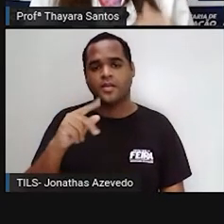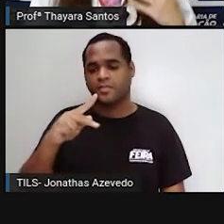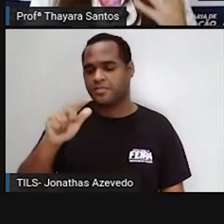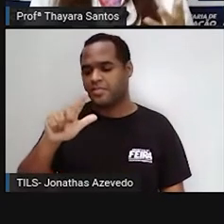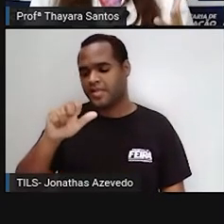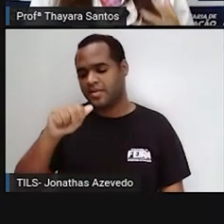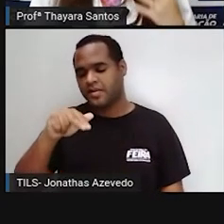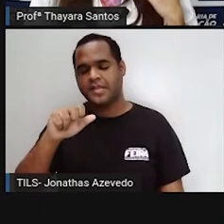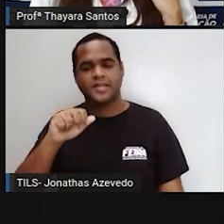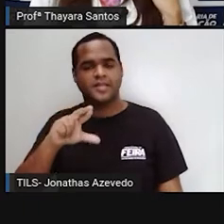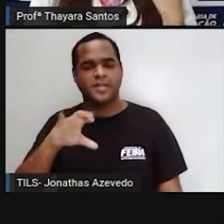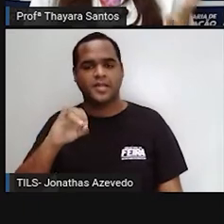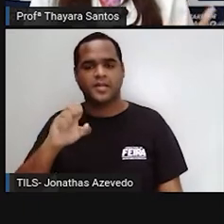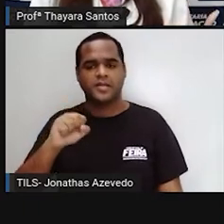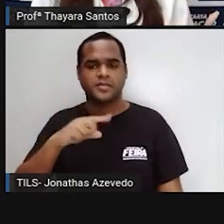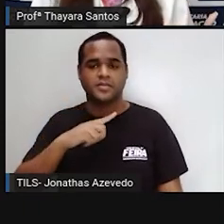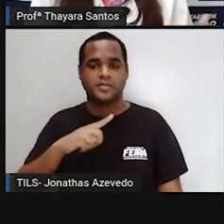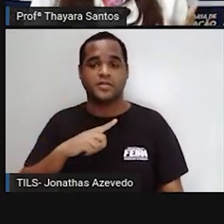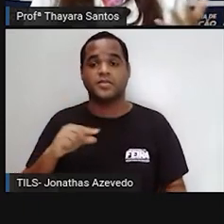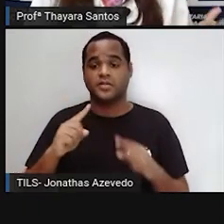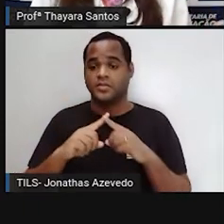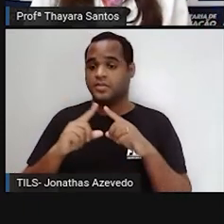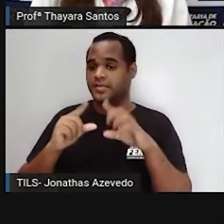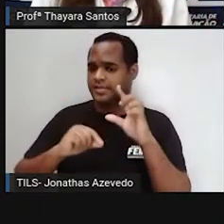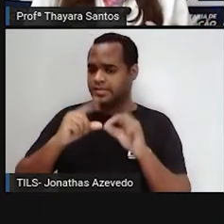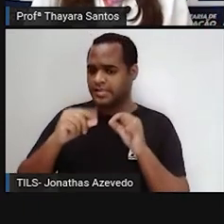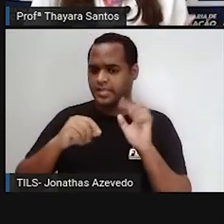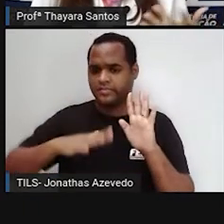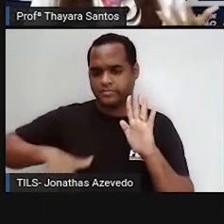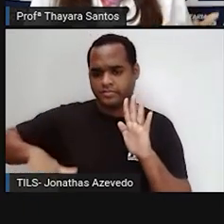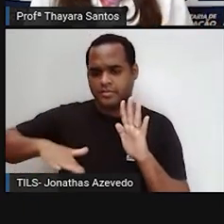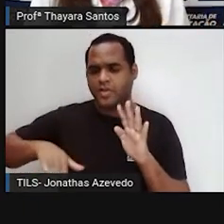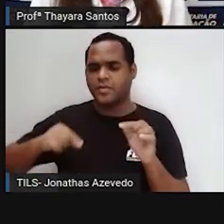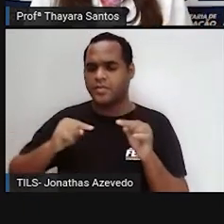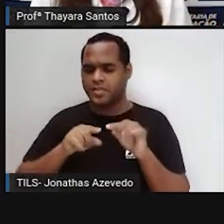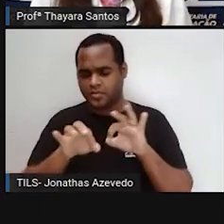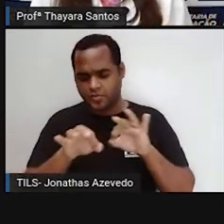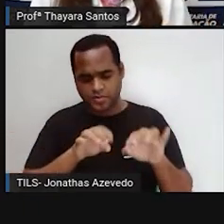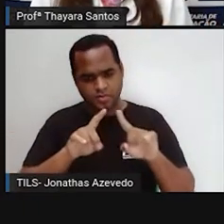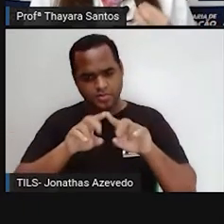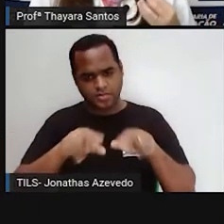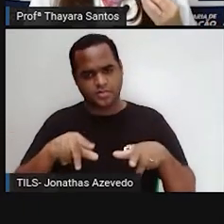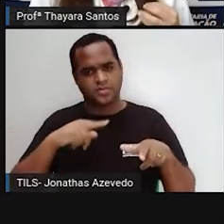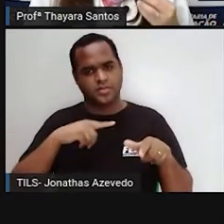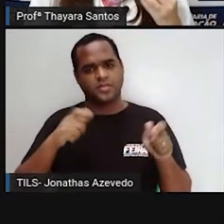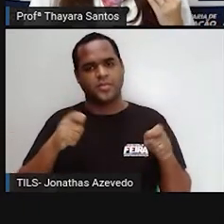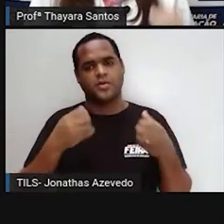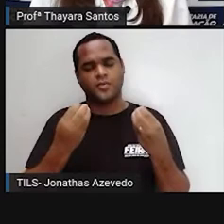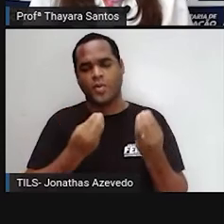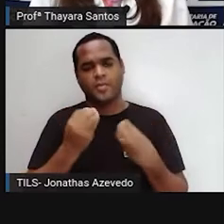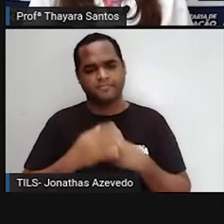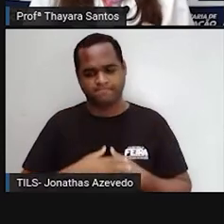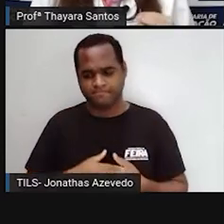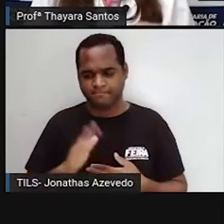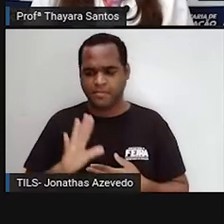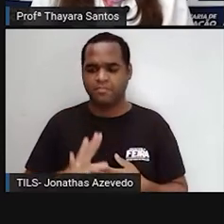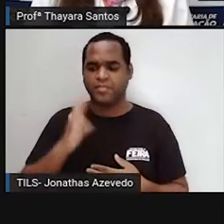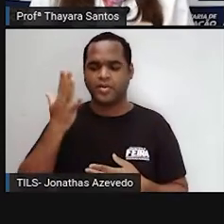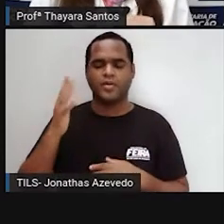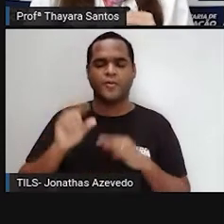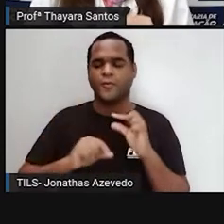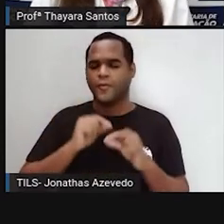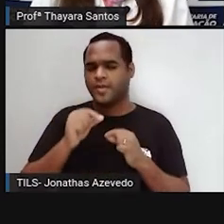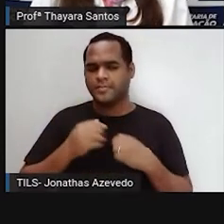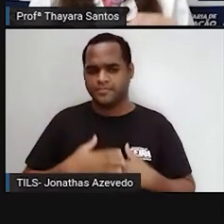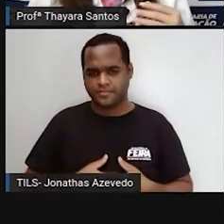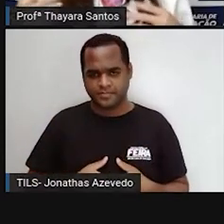caso aqui, a gente está falando da estrela do mar, é um dos organismos que faz essa regeneração. Como é que isso acontece? Se a gente